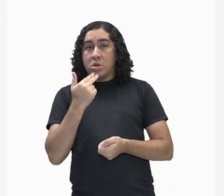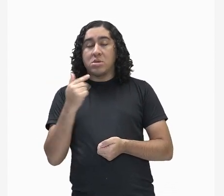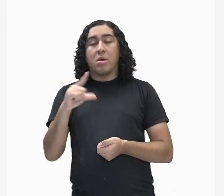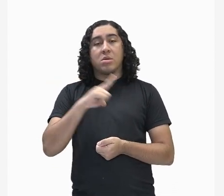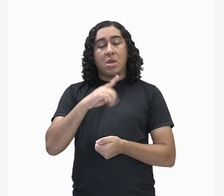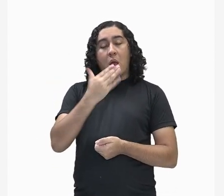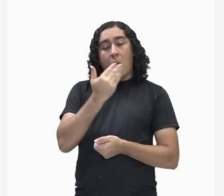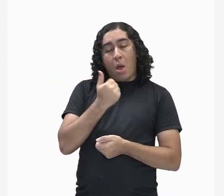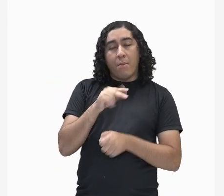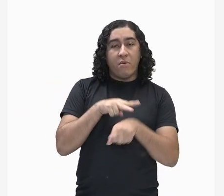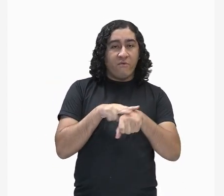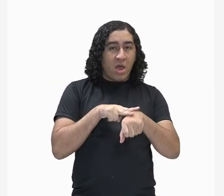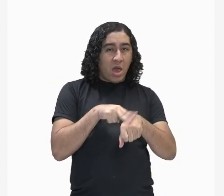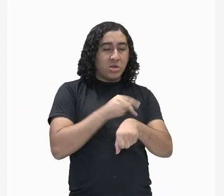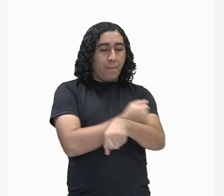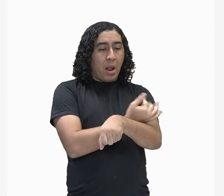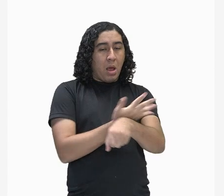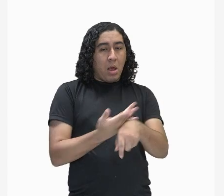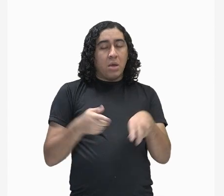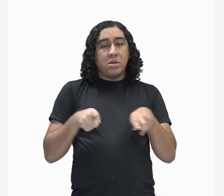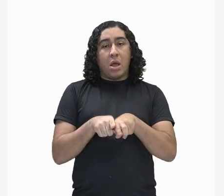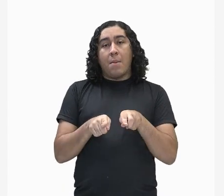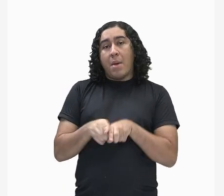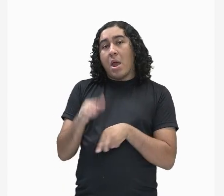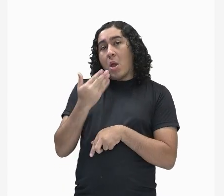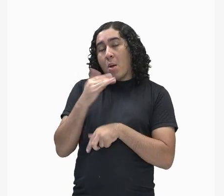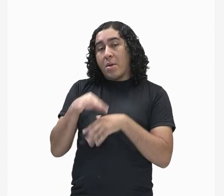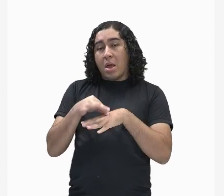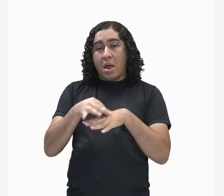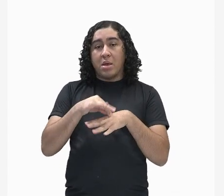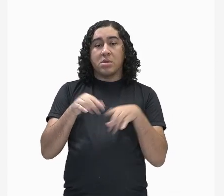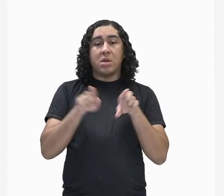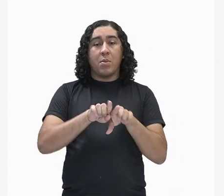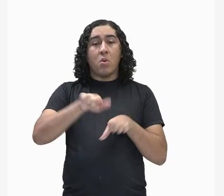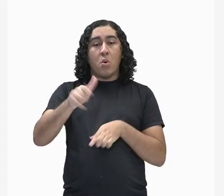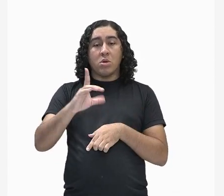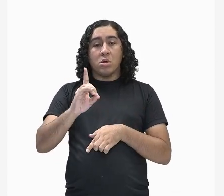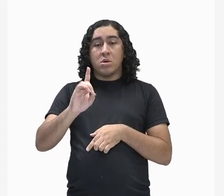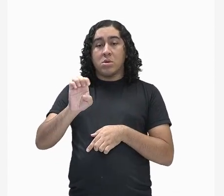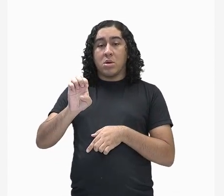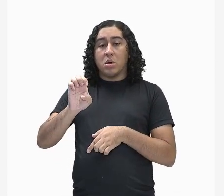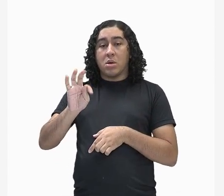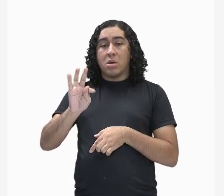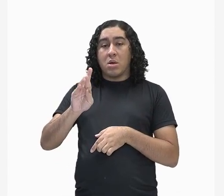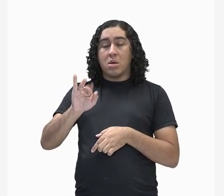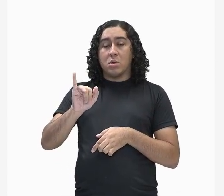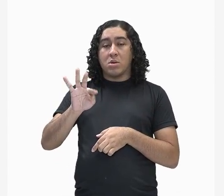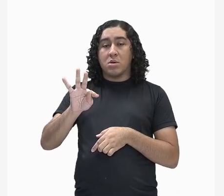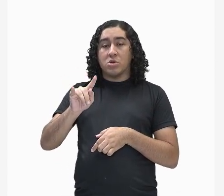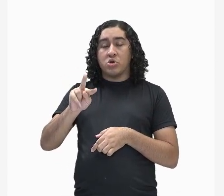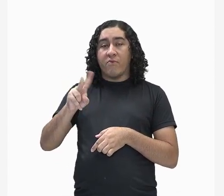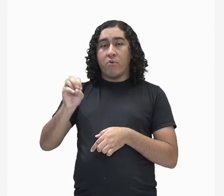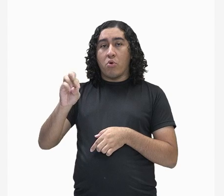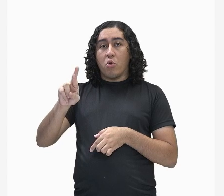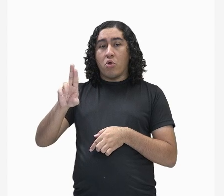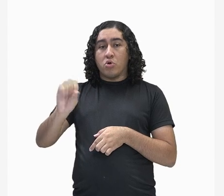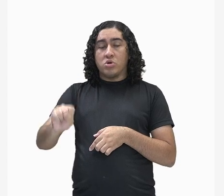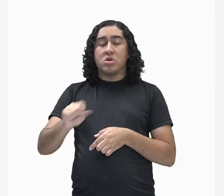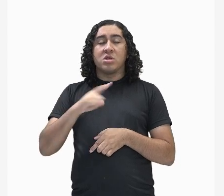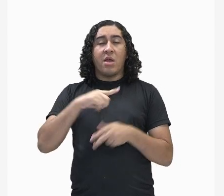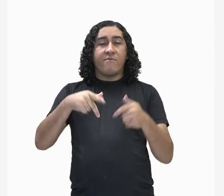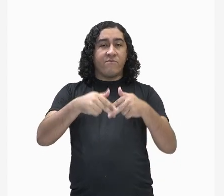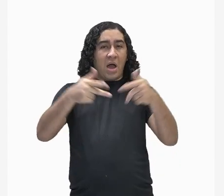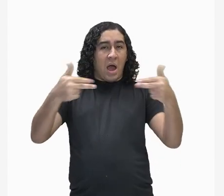herbívoros, carnívoros, onívoros e até dentritívoros, né? Como existe uma grande diversidade